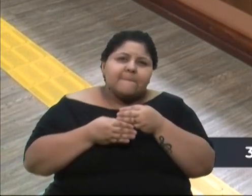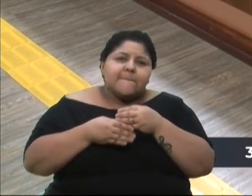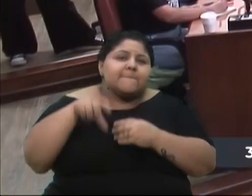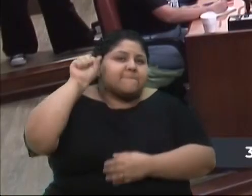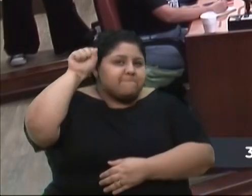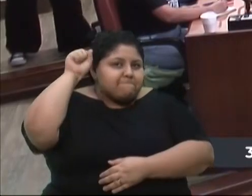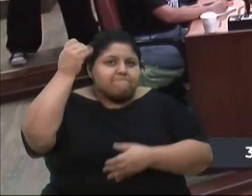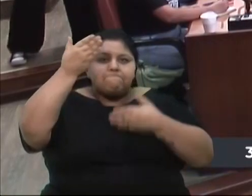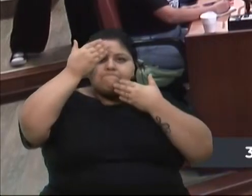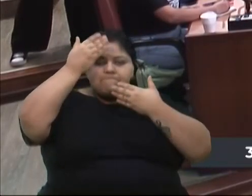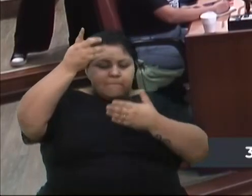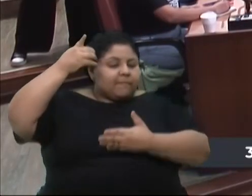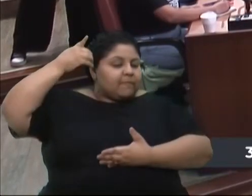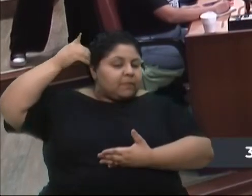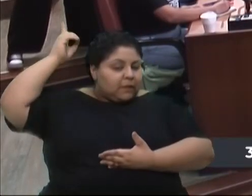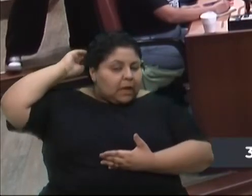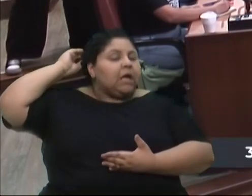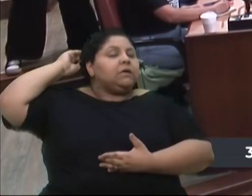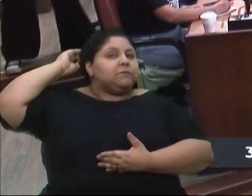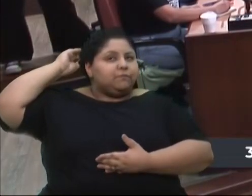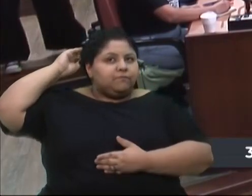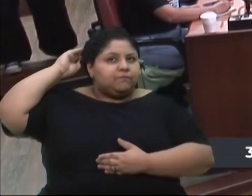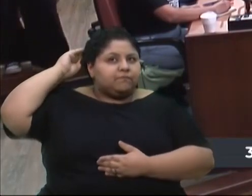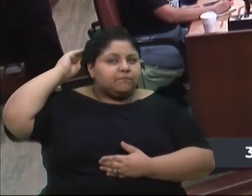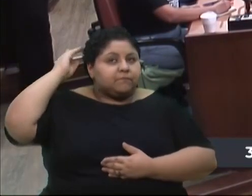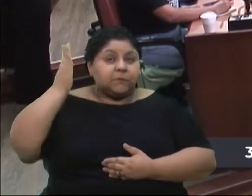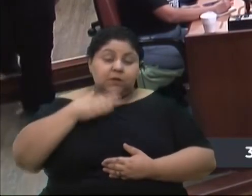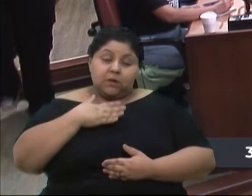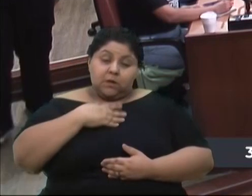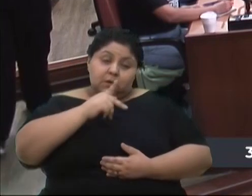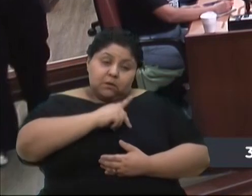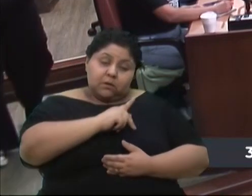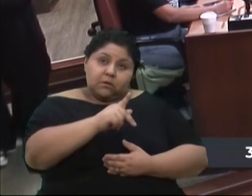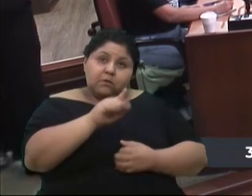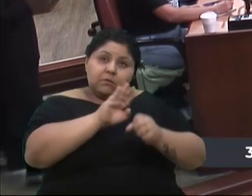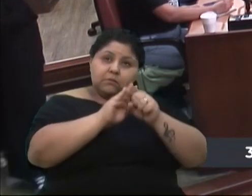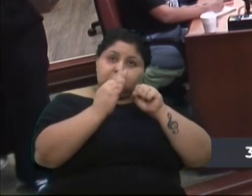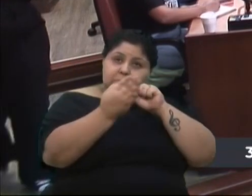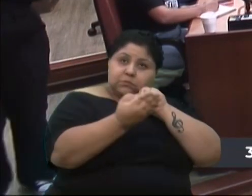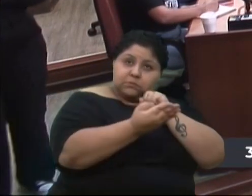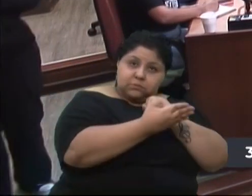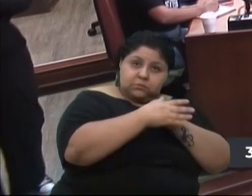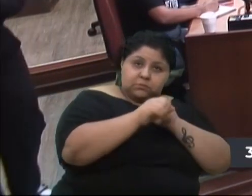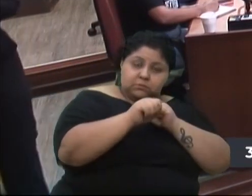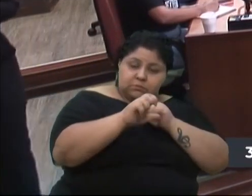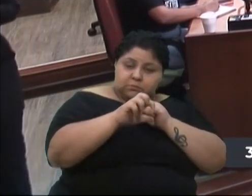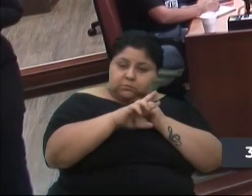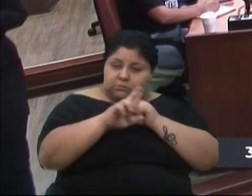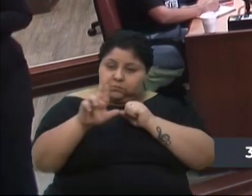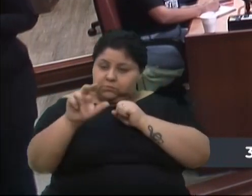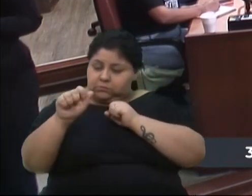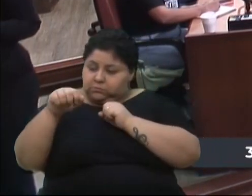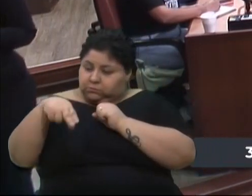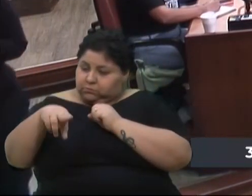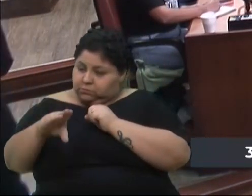Obrigado, vereador Lucadil. Fui presidente do bairro Serrano e nós